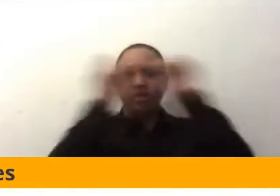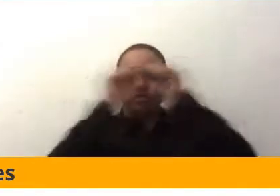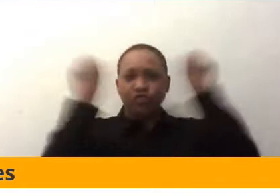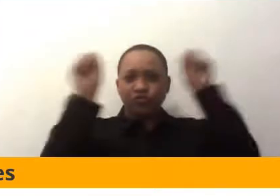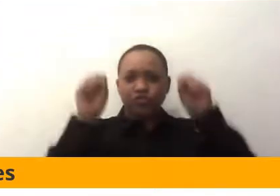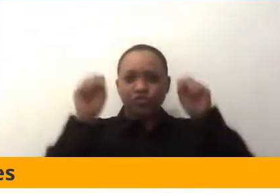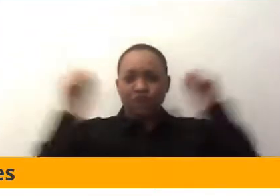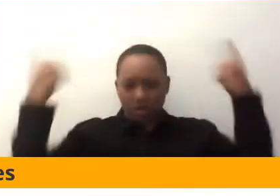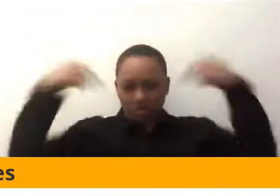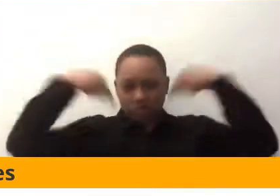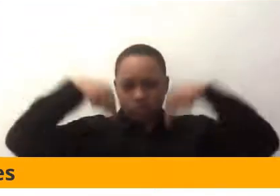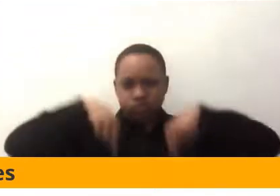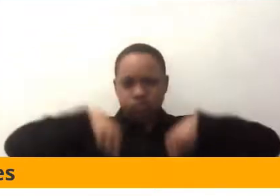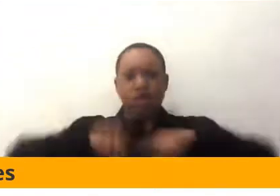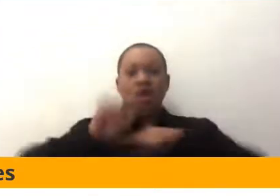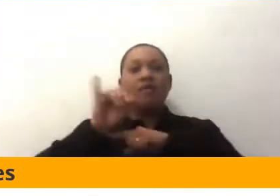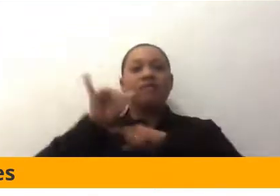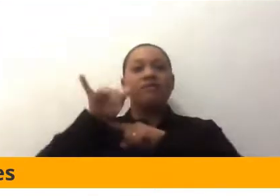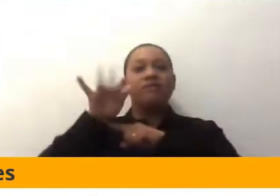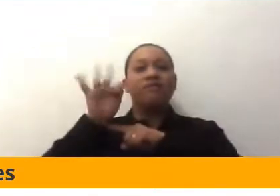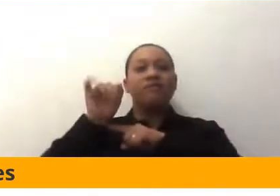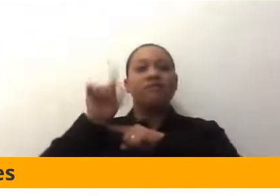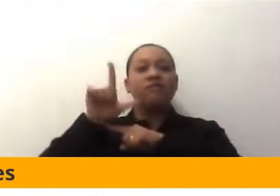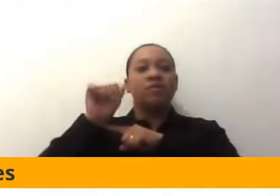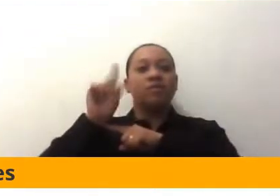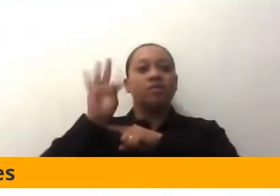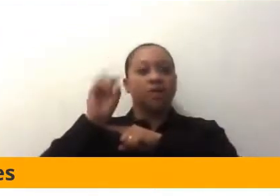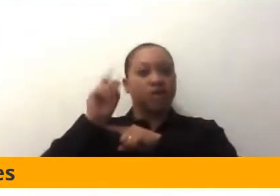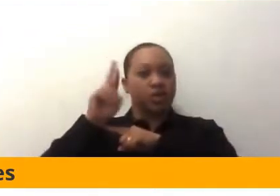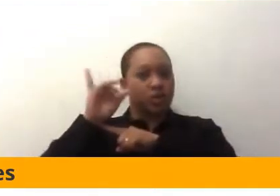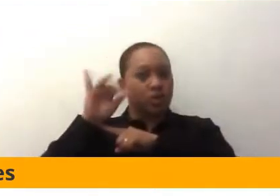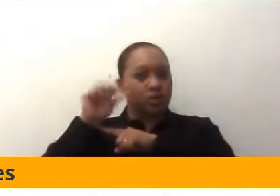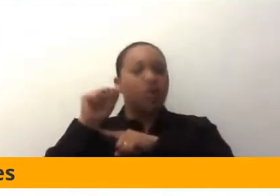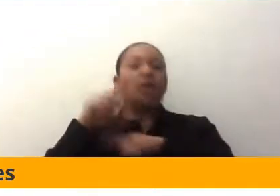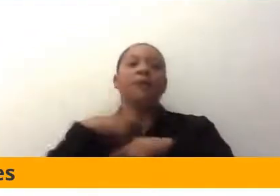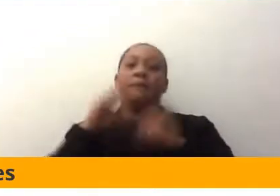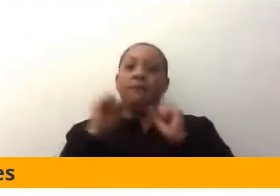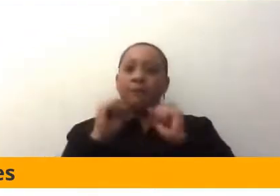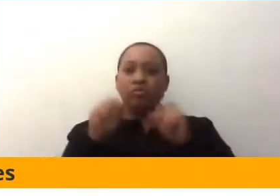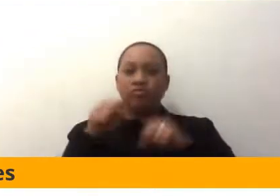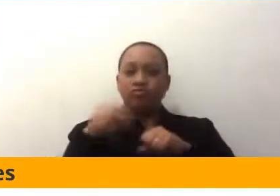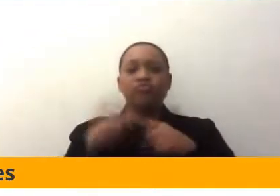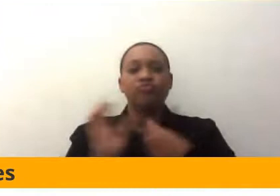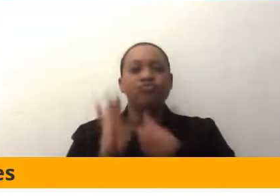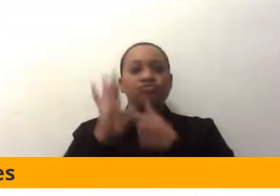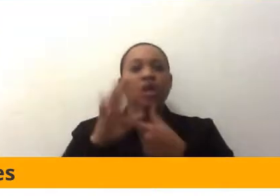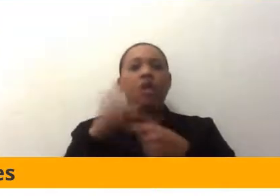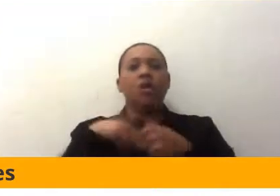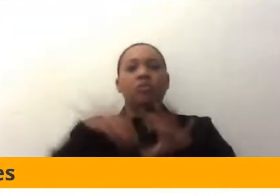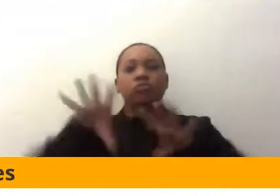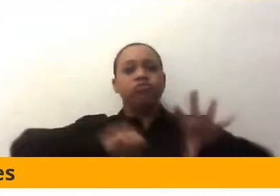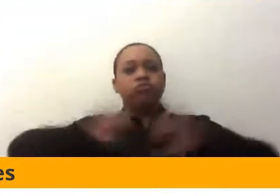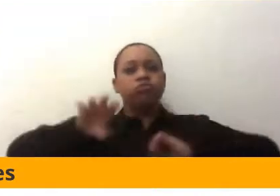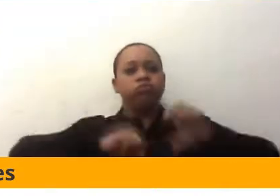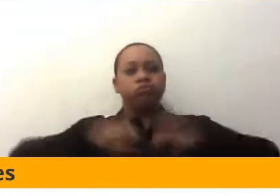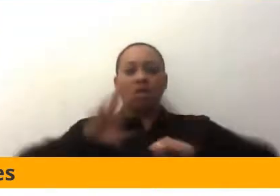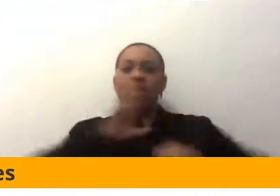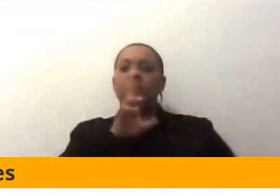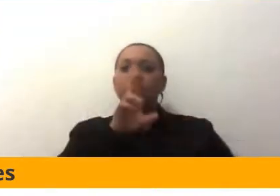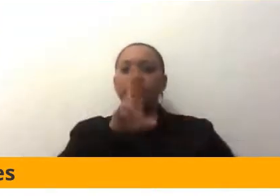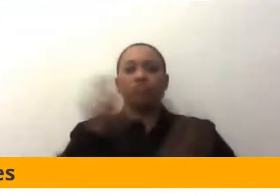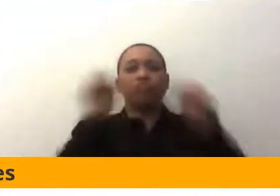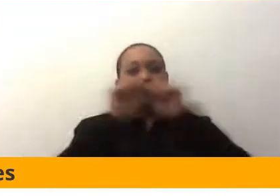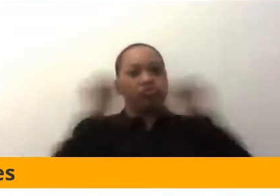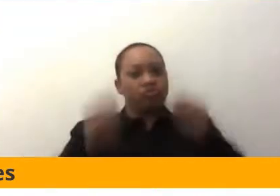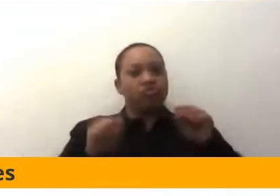de citocinas, que é o que aparece nesses quadros graves de Covid, é uma resposta inflamatória sistêmica. É por isso, inclusive, que uma